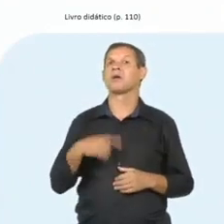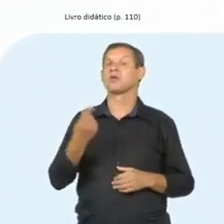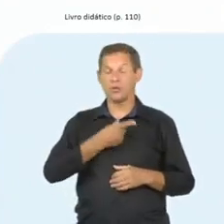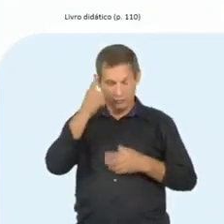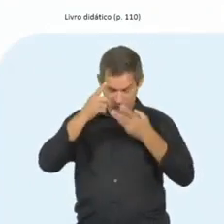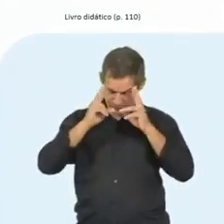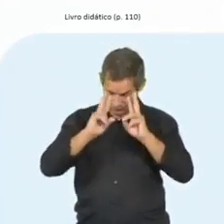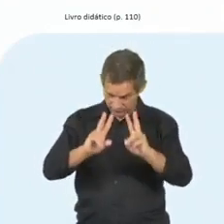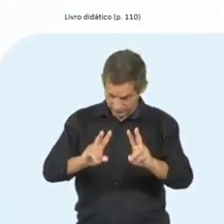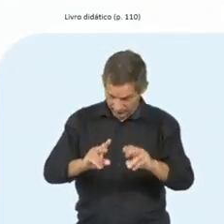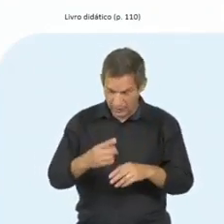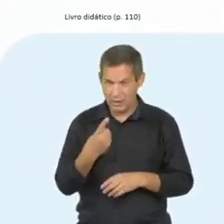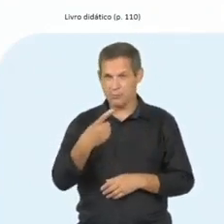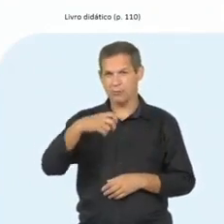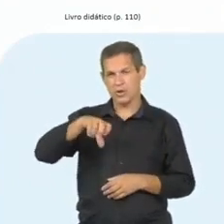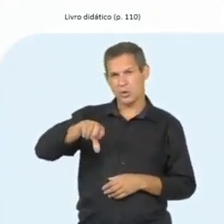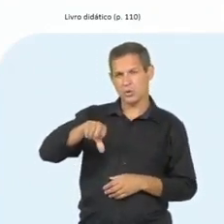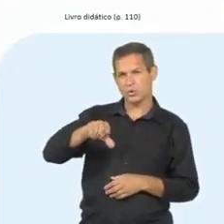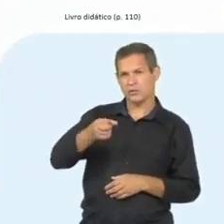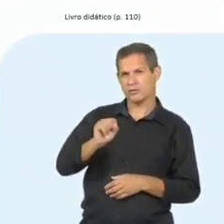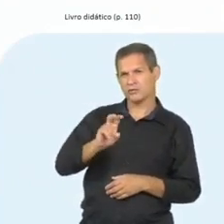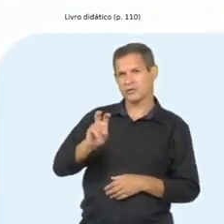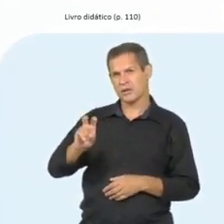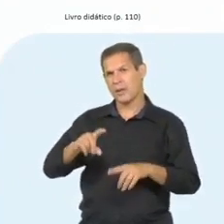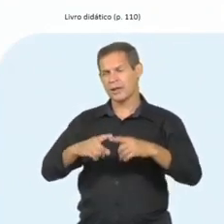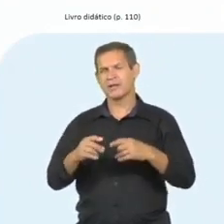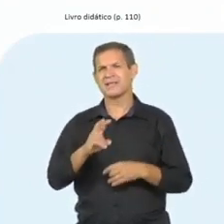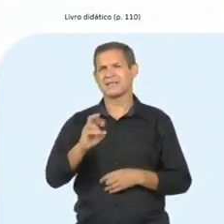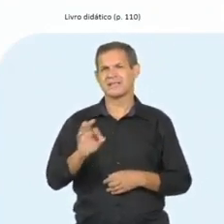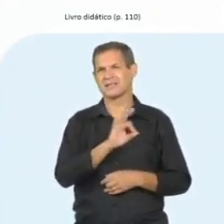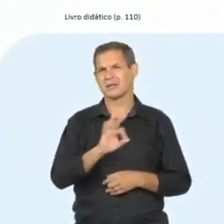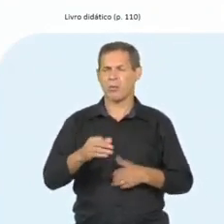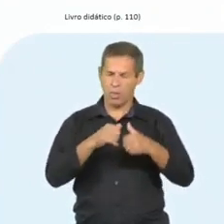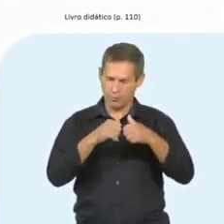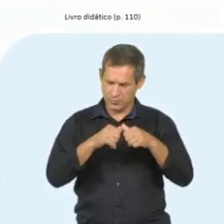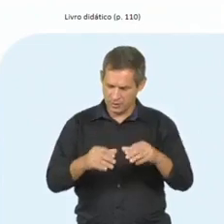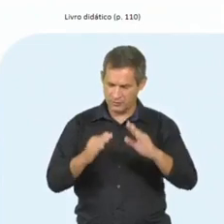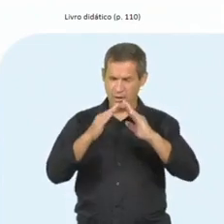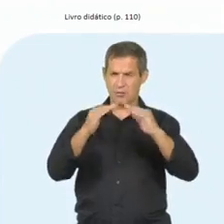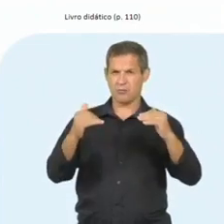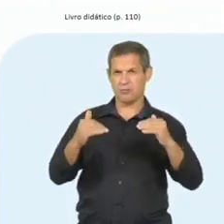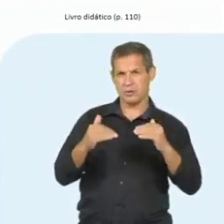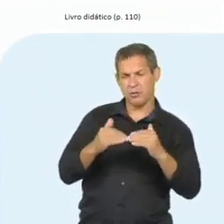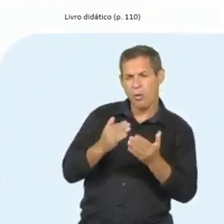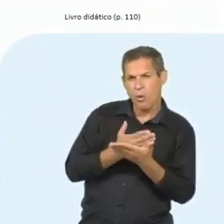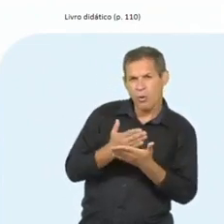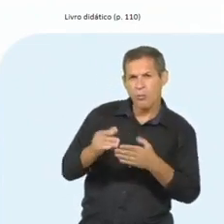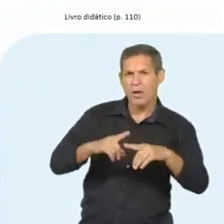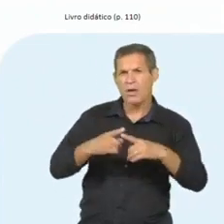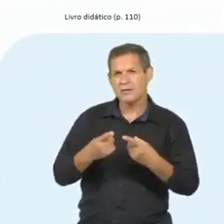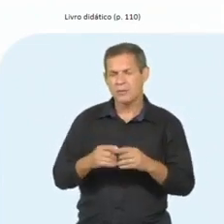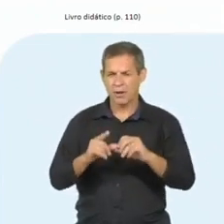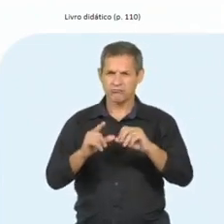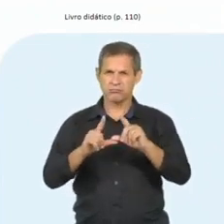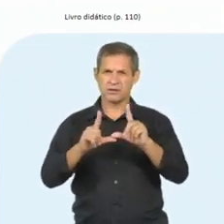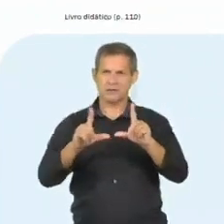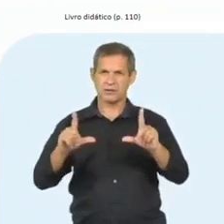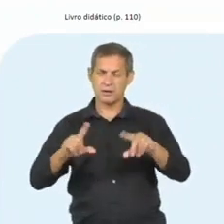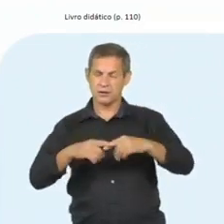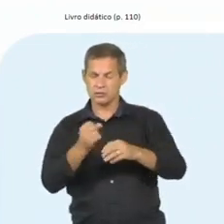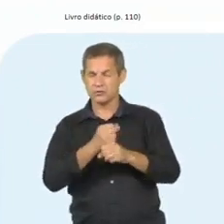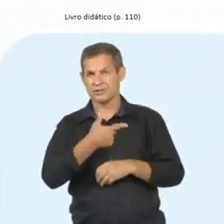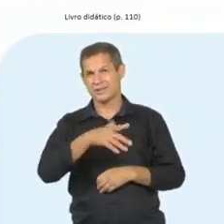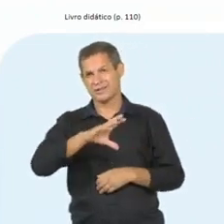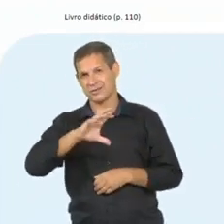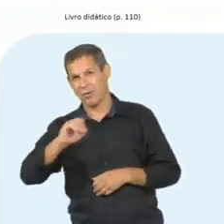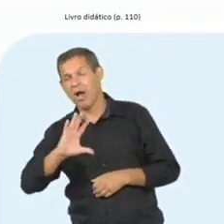consegue ver em 1975 que a metade desta pirâmide já começa a ficar um pouco mais larga. Nos anos